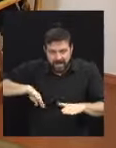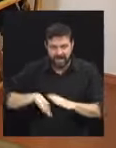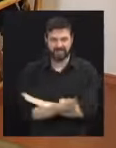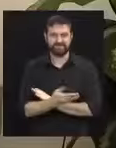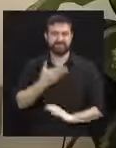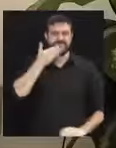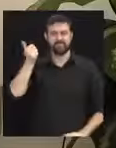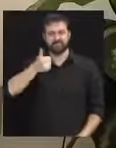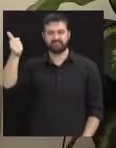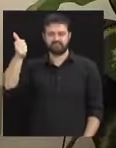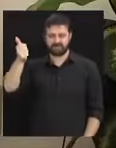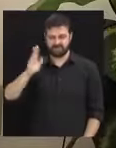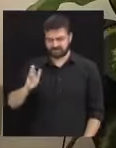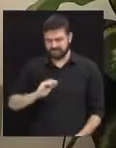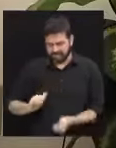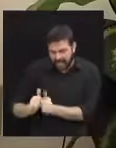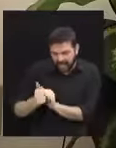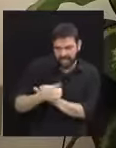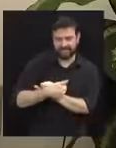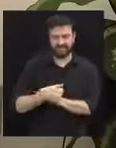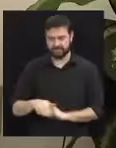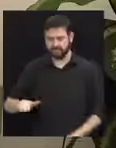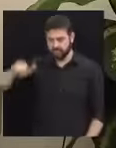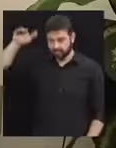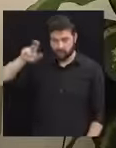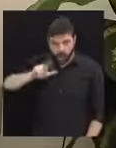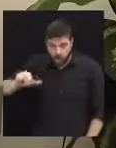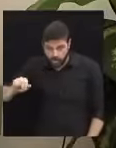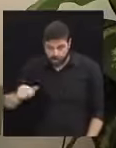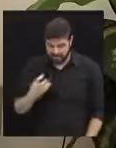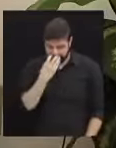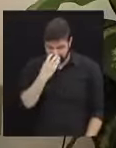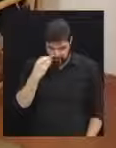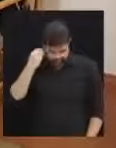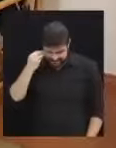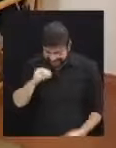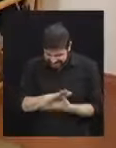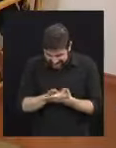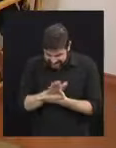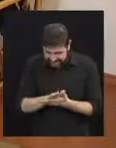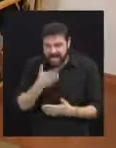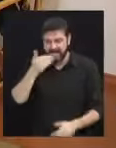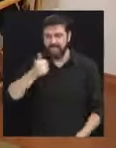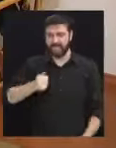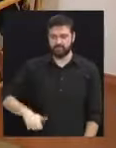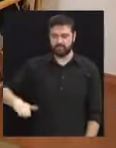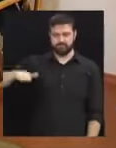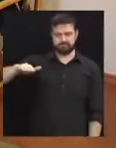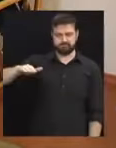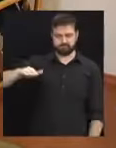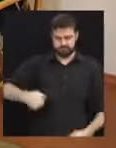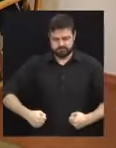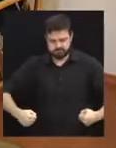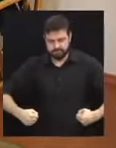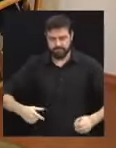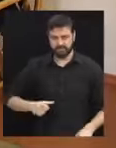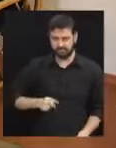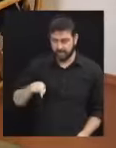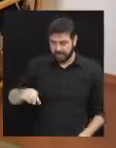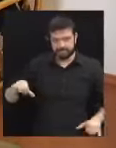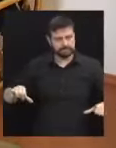que filhote. Eu acho assim, adulto pra pessoa que nunca teve cachorro, eu acho que até melhor. Eles já se adaptam melhor. E os adultos sofrem